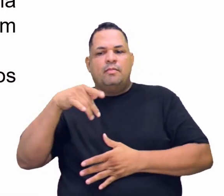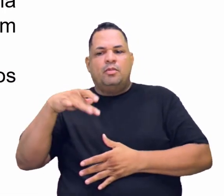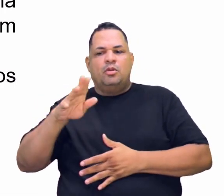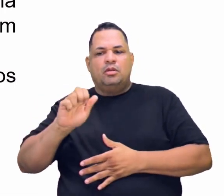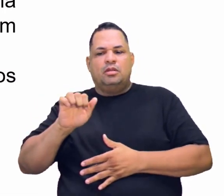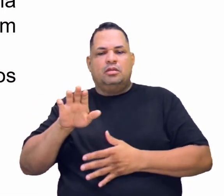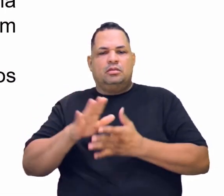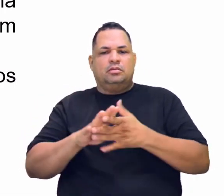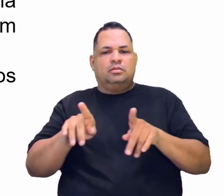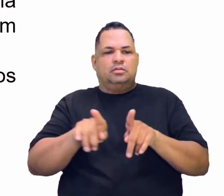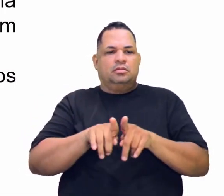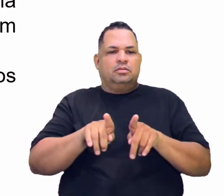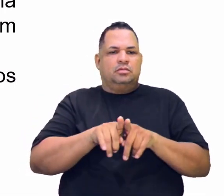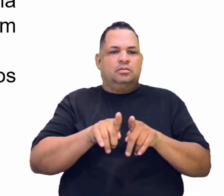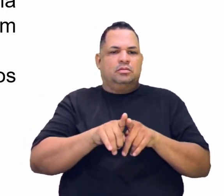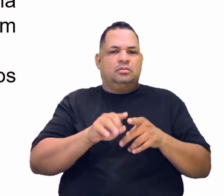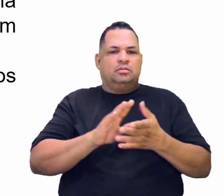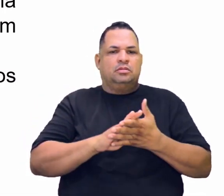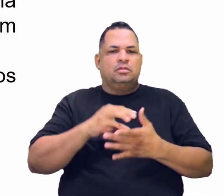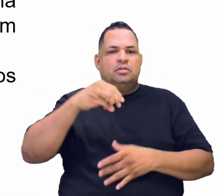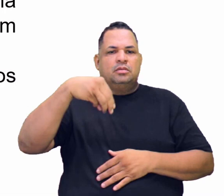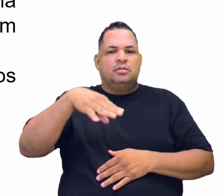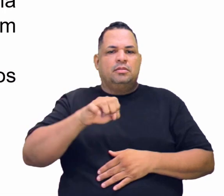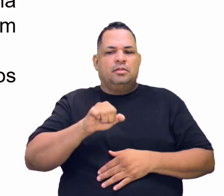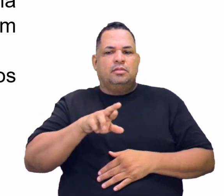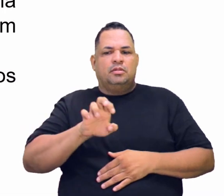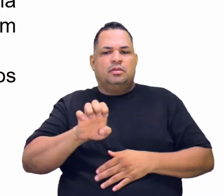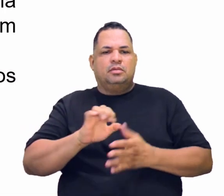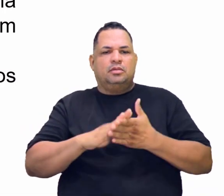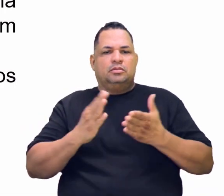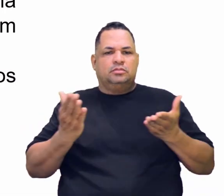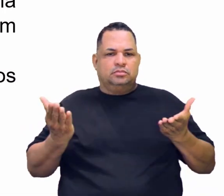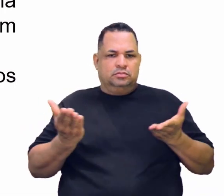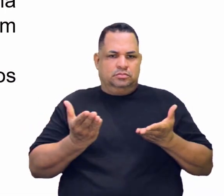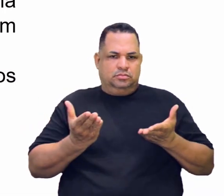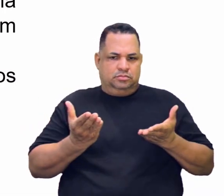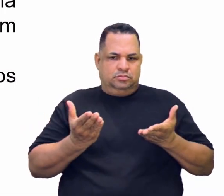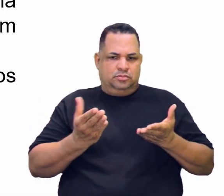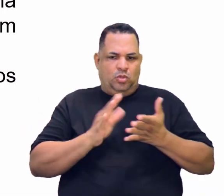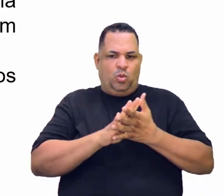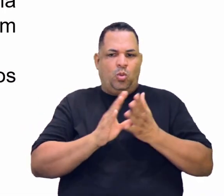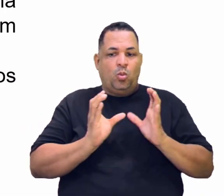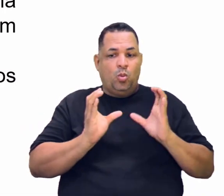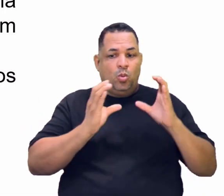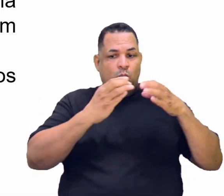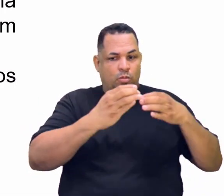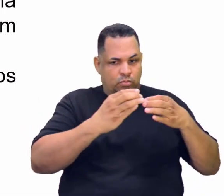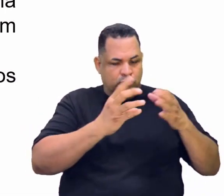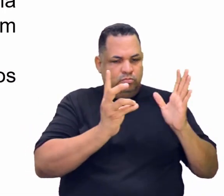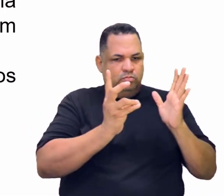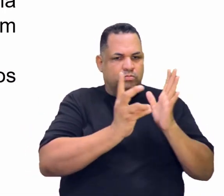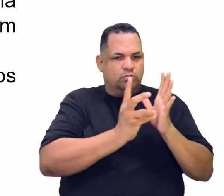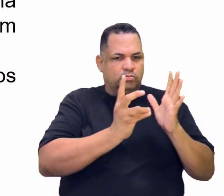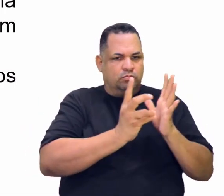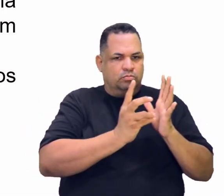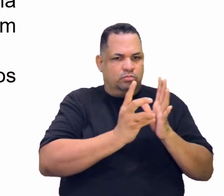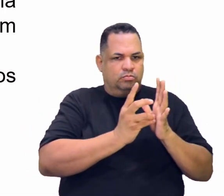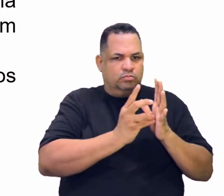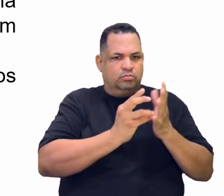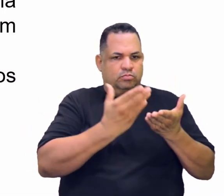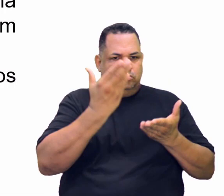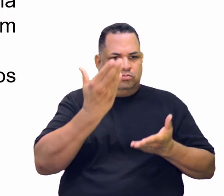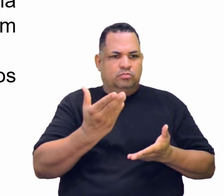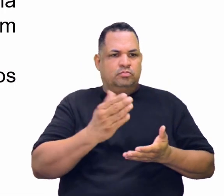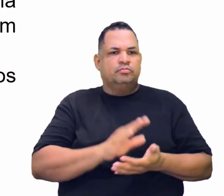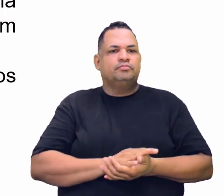cima, eu também tenho aqui o Mamoré. Mas os indígenas que haviam aqui eram